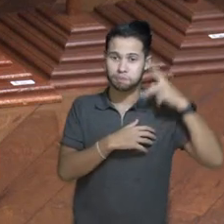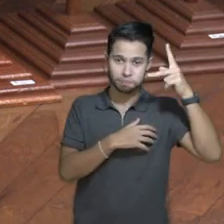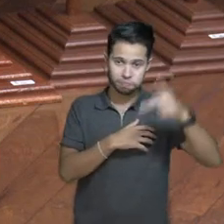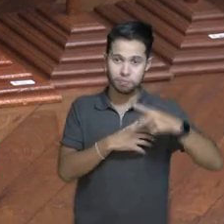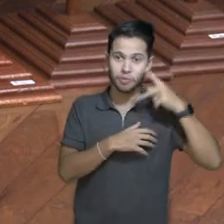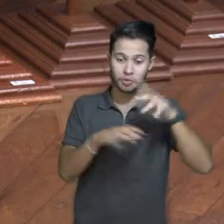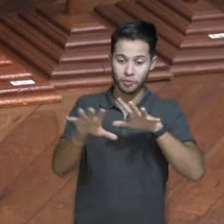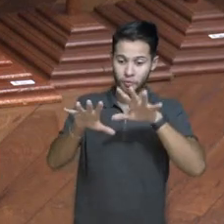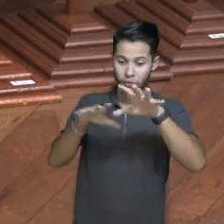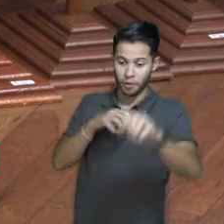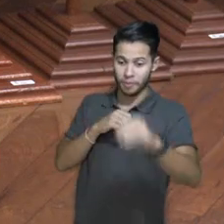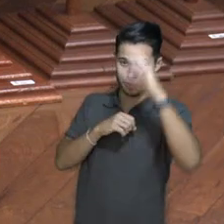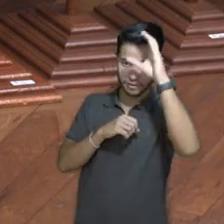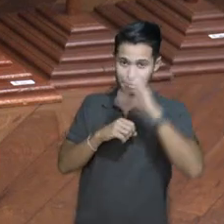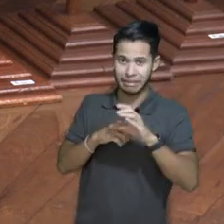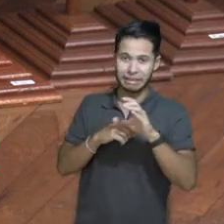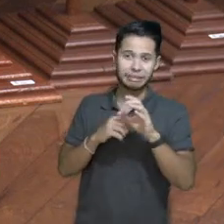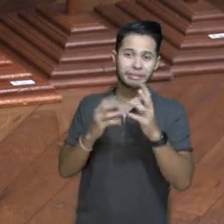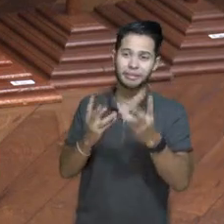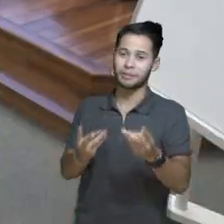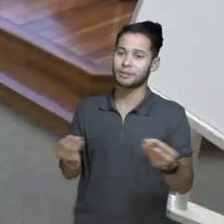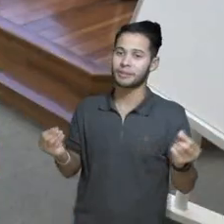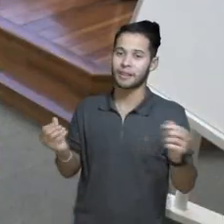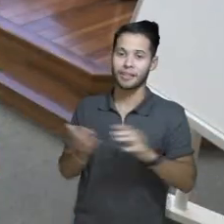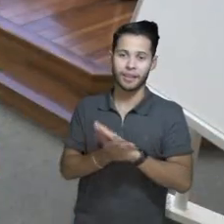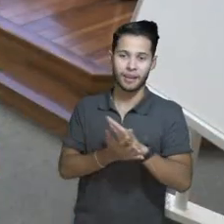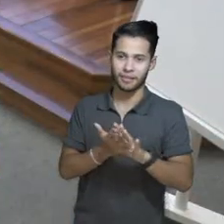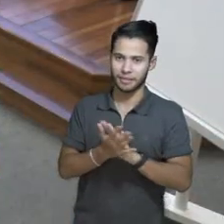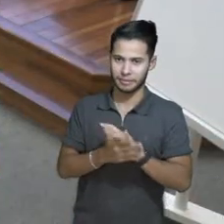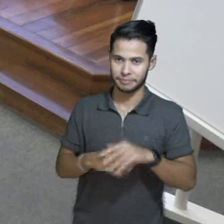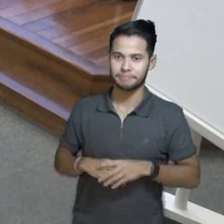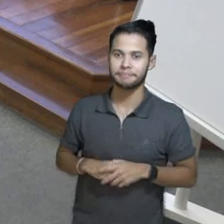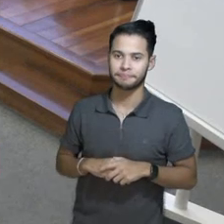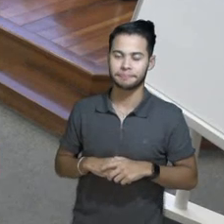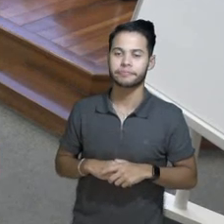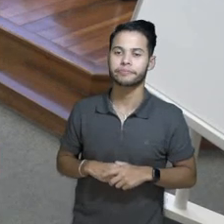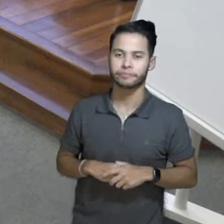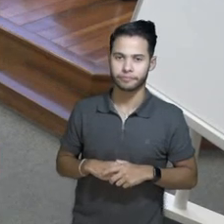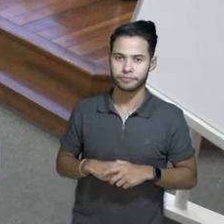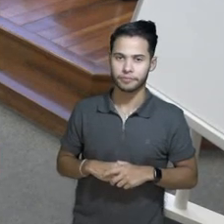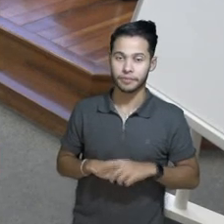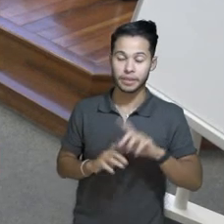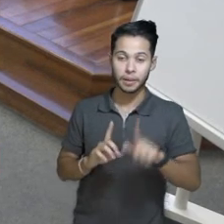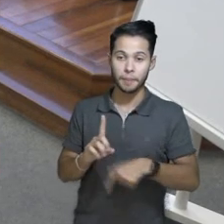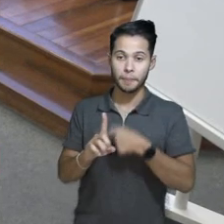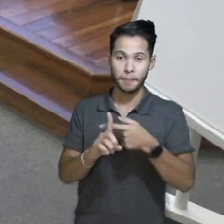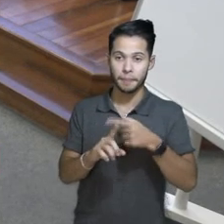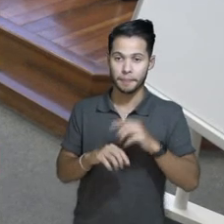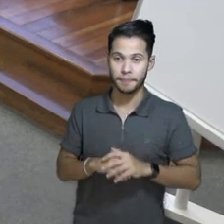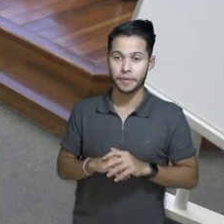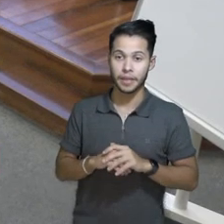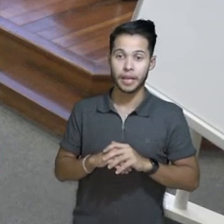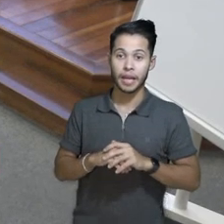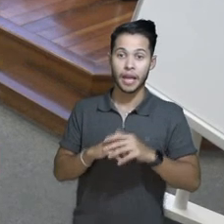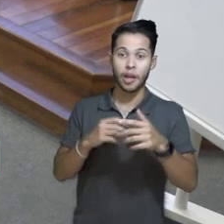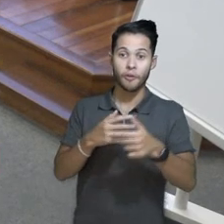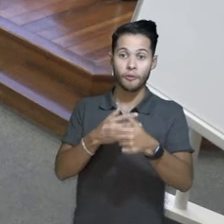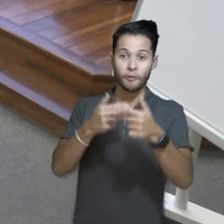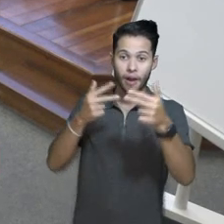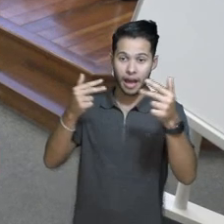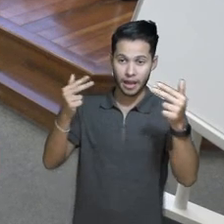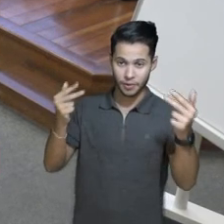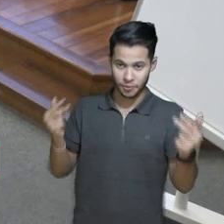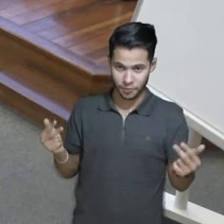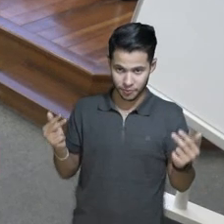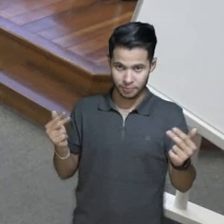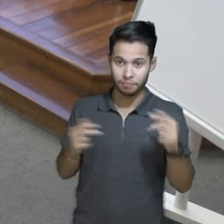de Formação cidadã com o sujeito pode passar a pluralidade e liberdade solidariedade então a hann harat